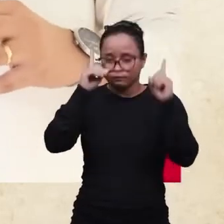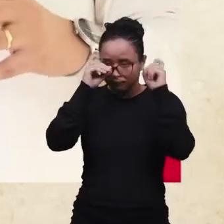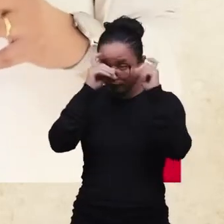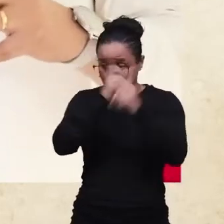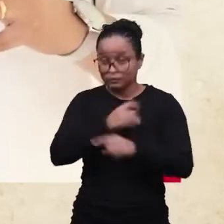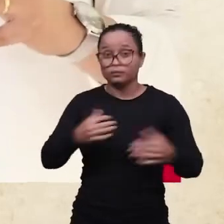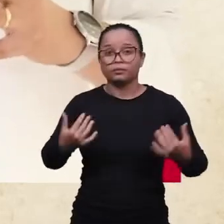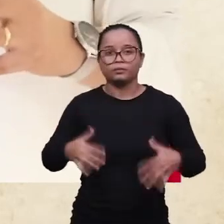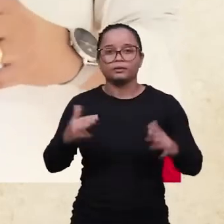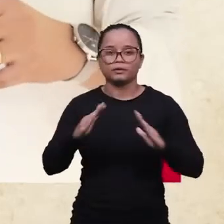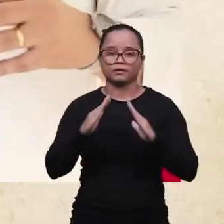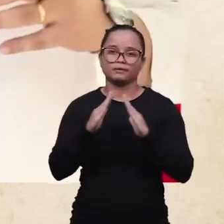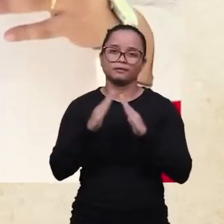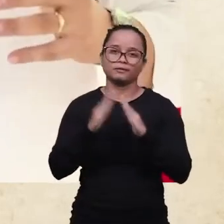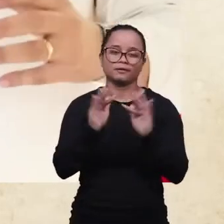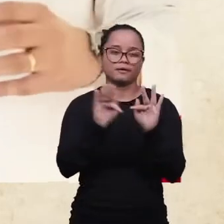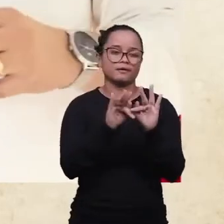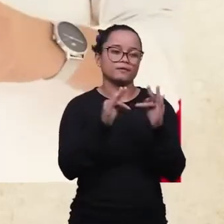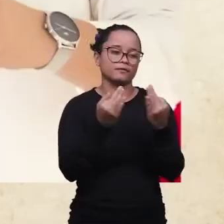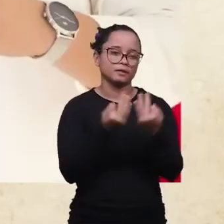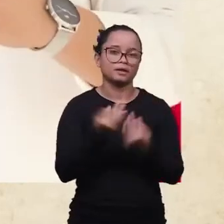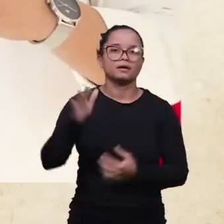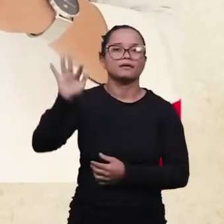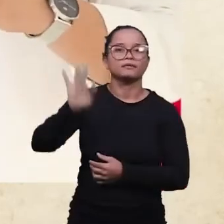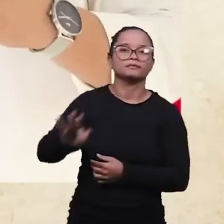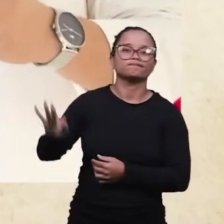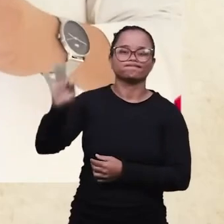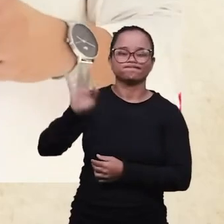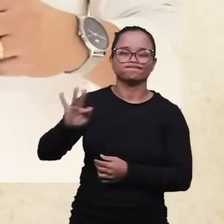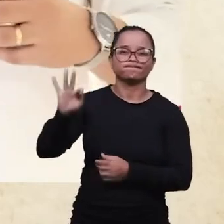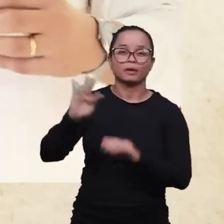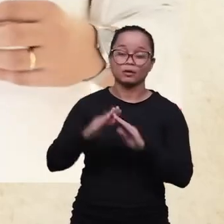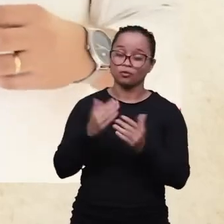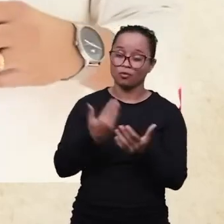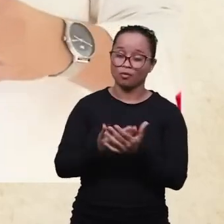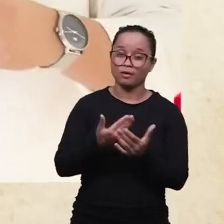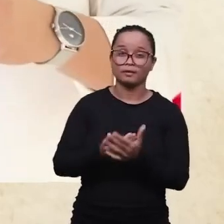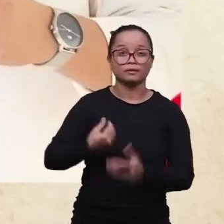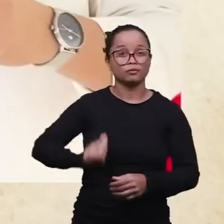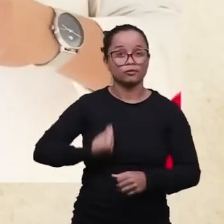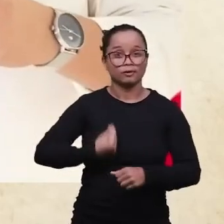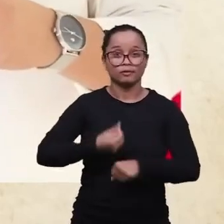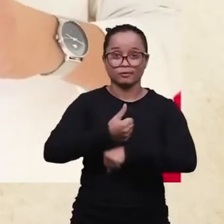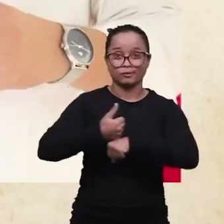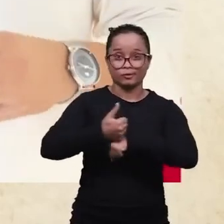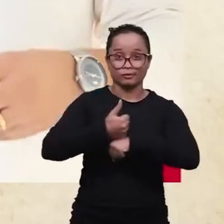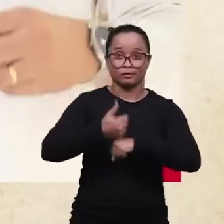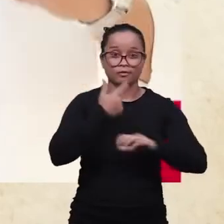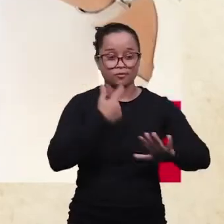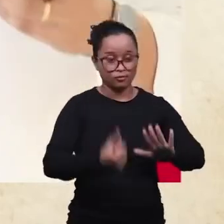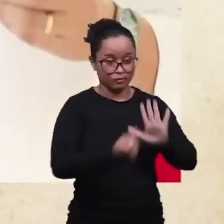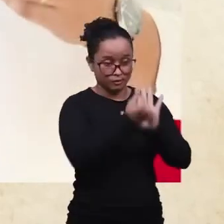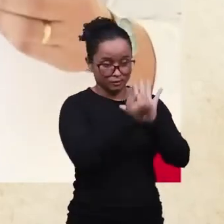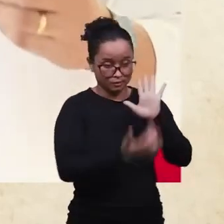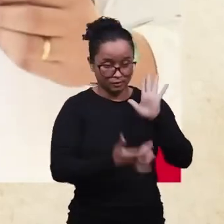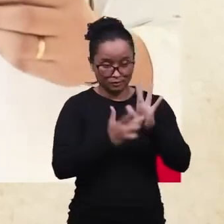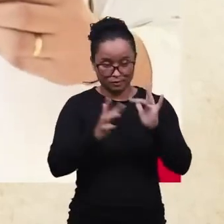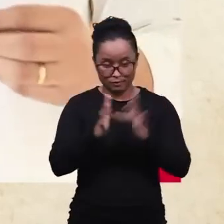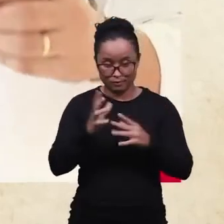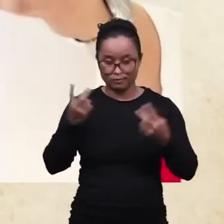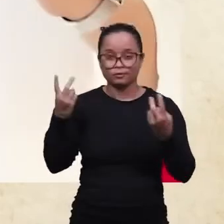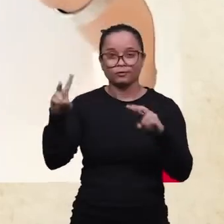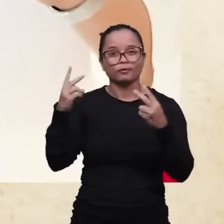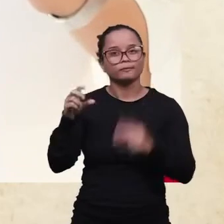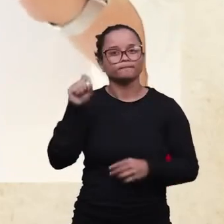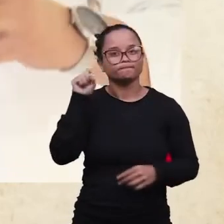batalhas, nos seus momentos difíceis, em casa, na sua faculdade, na sua escola, na sua vida profissional, o sangue do